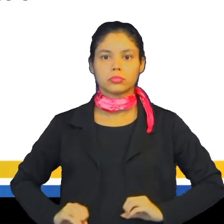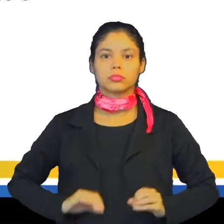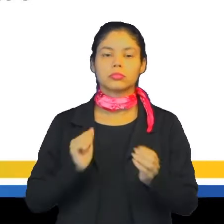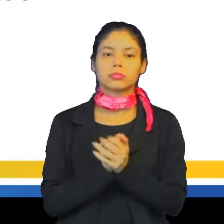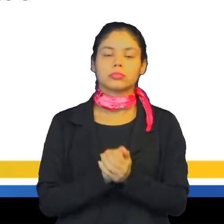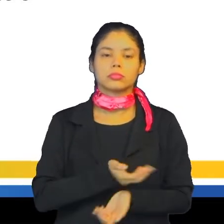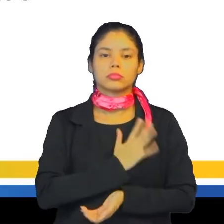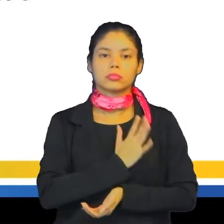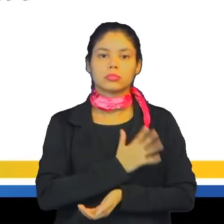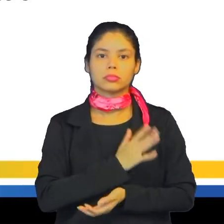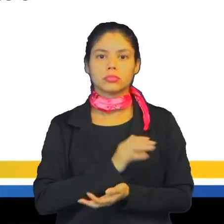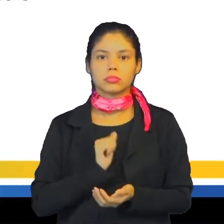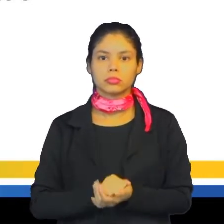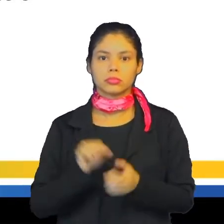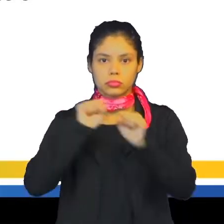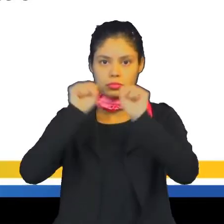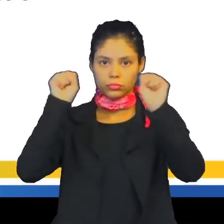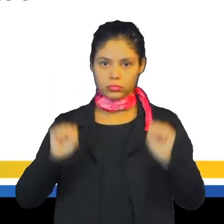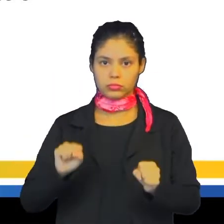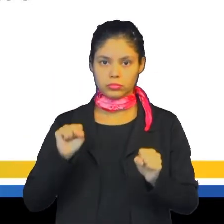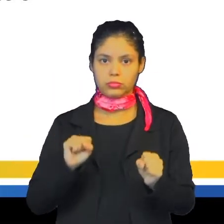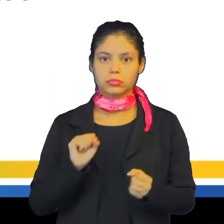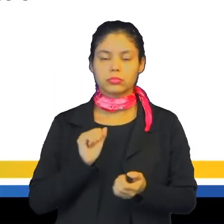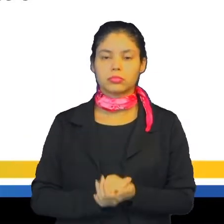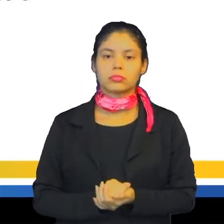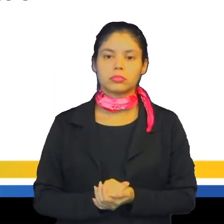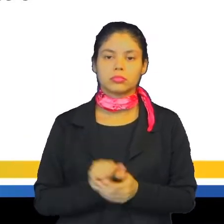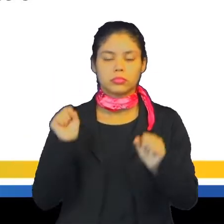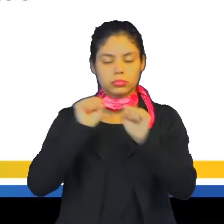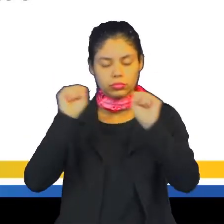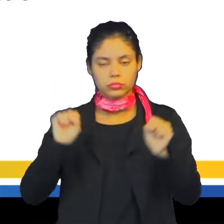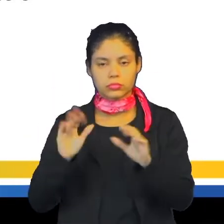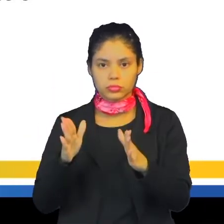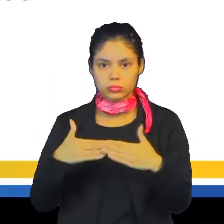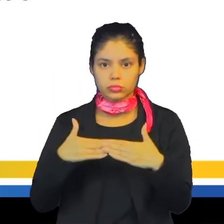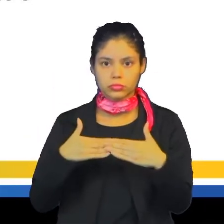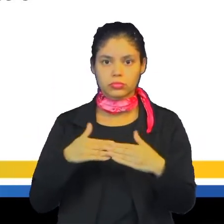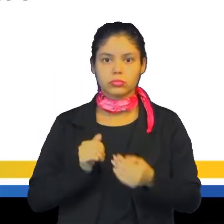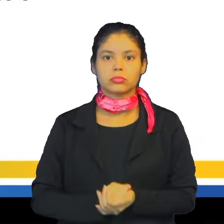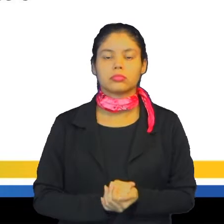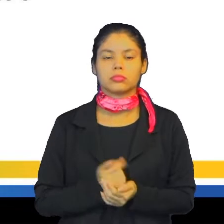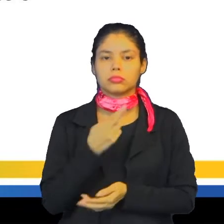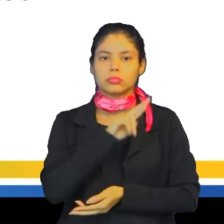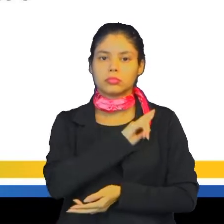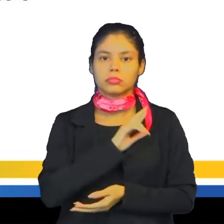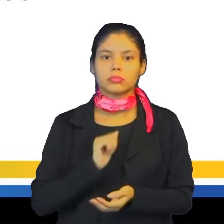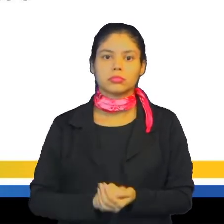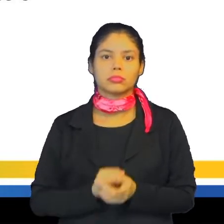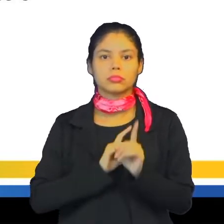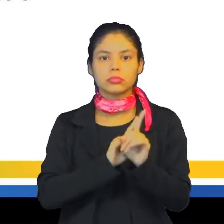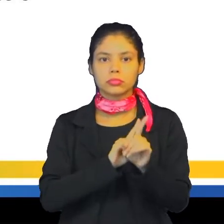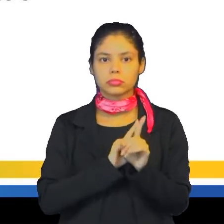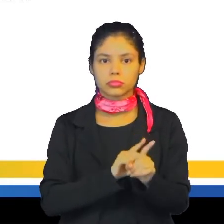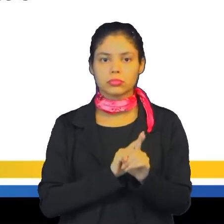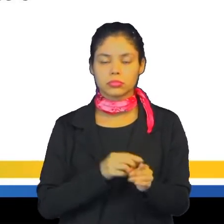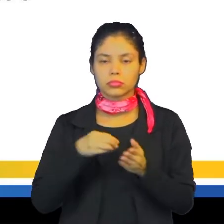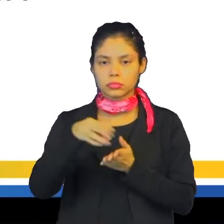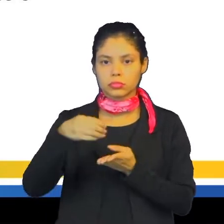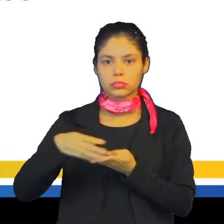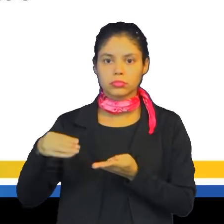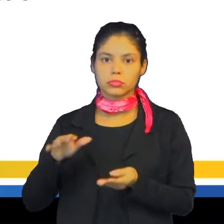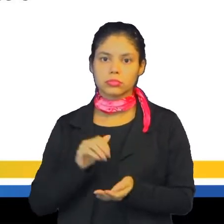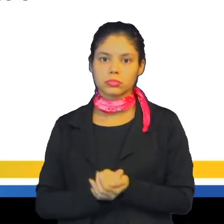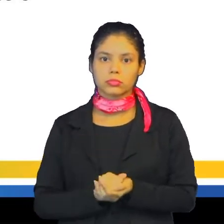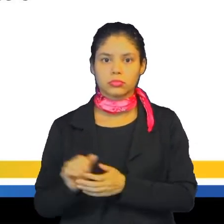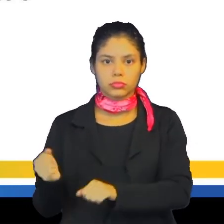por coração e por sistemas de vasos. É um sistema fechado, responsável pela condução, distribuição